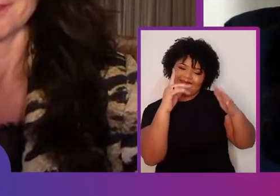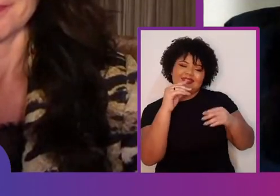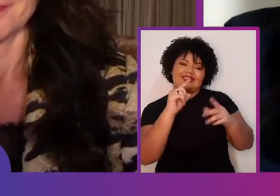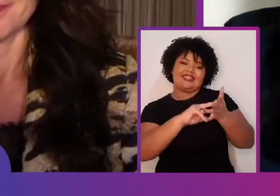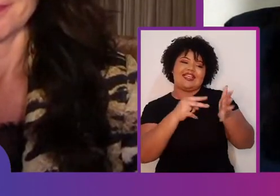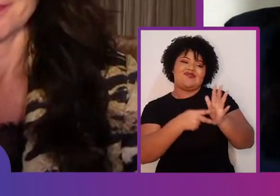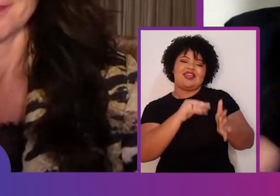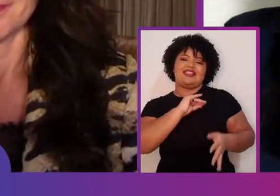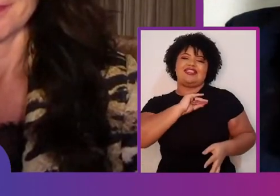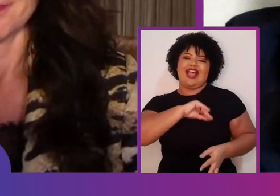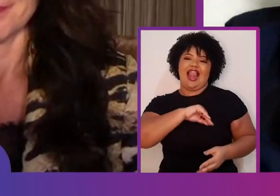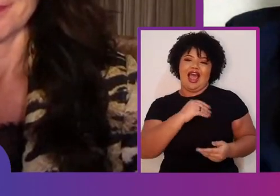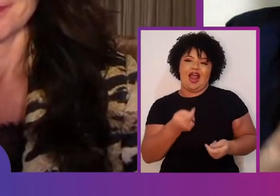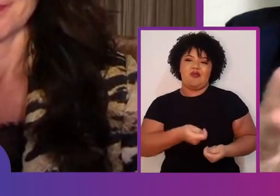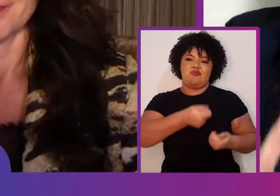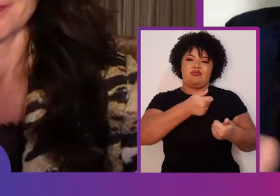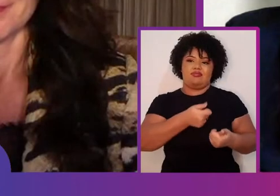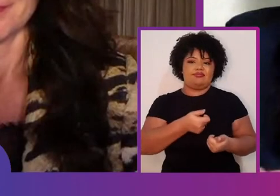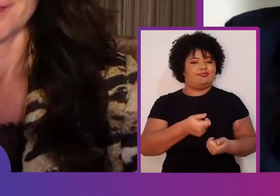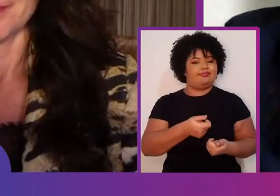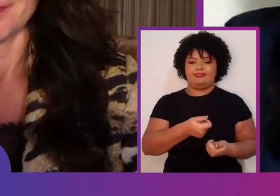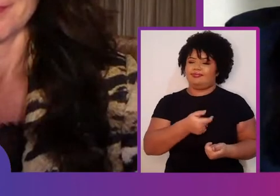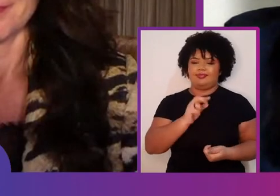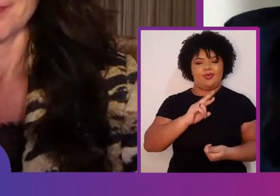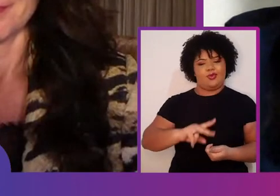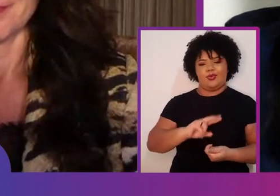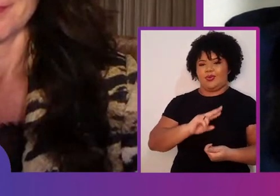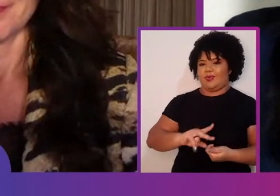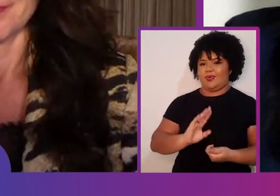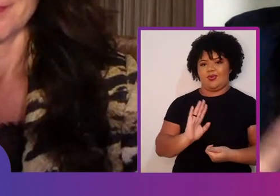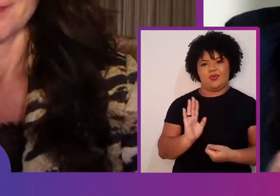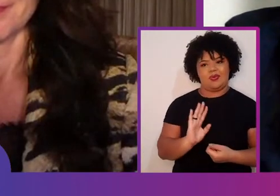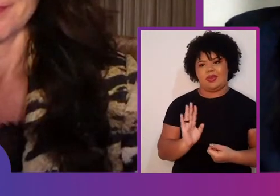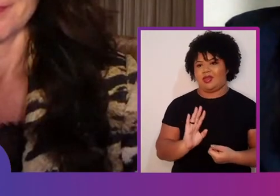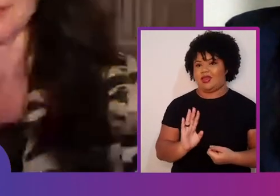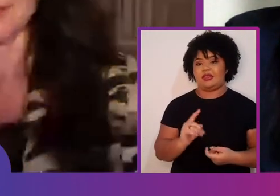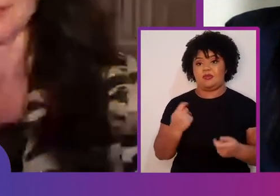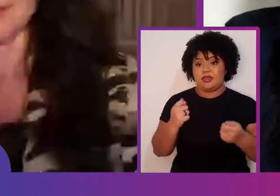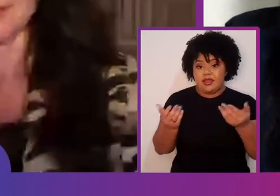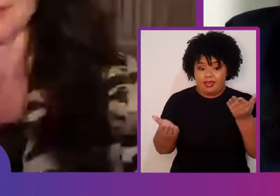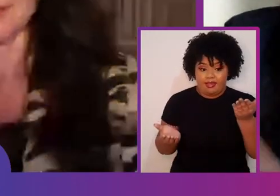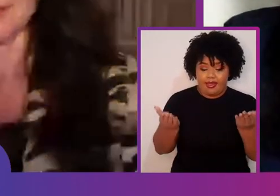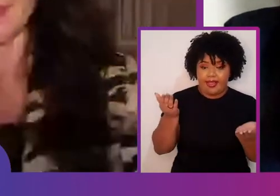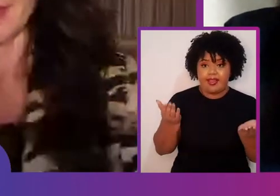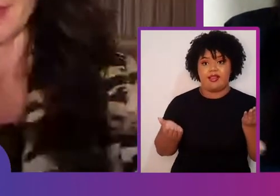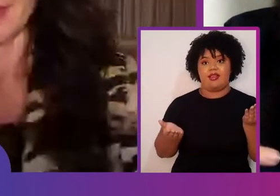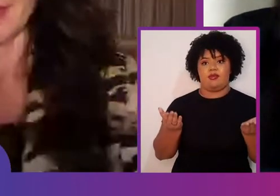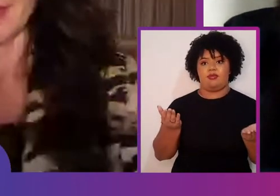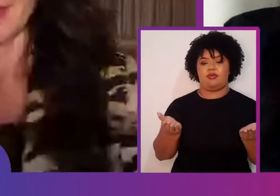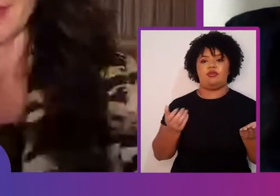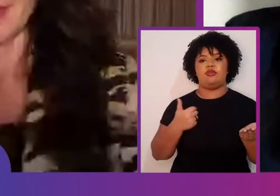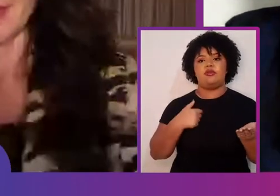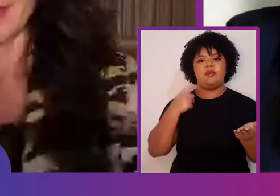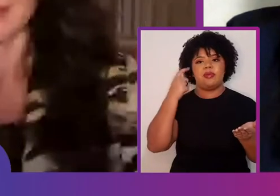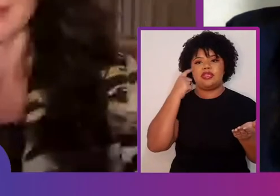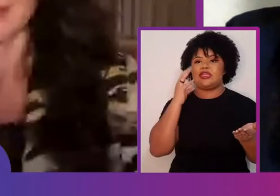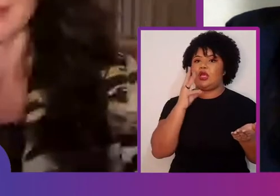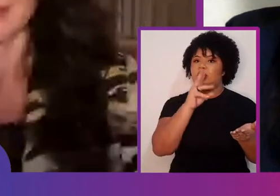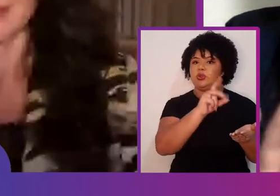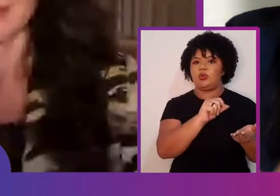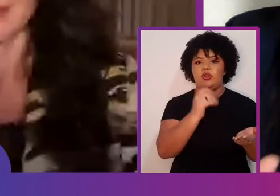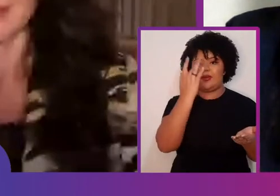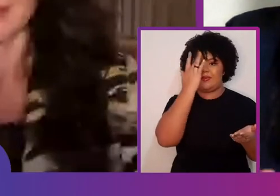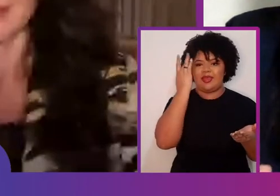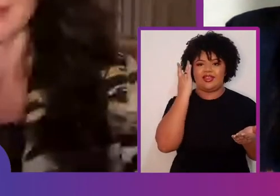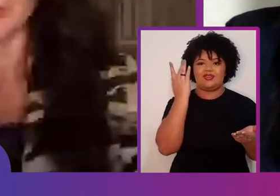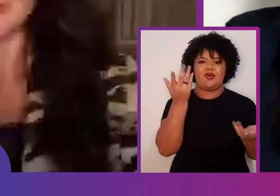de carreira do indivíduo. Então, a gente precisa equilibrar esses dois lados da balança. Eu não estou dizendo que você precisa deixar todo mundo no carpe diem, jogando